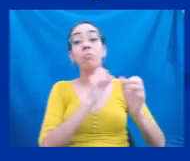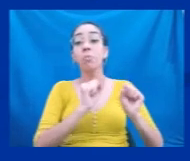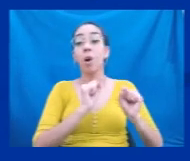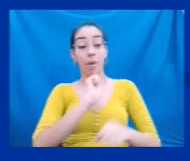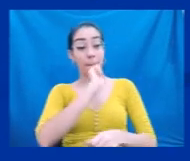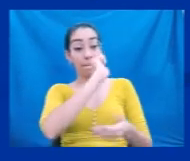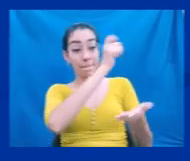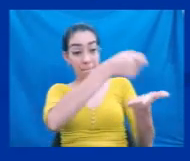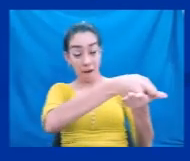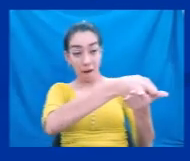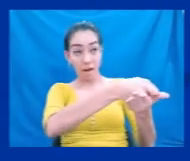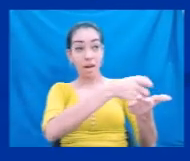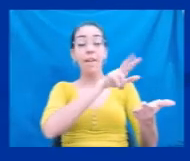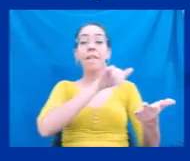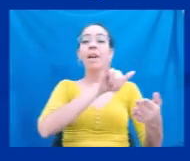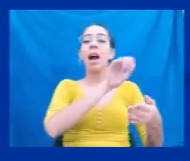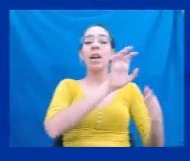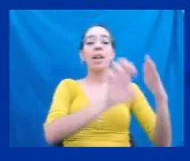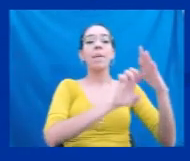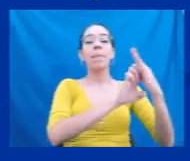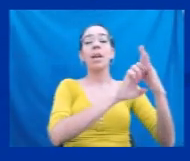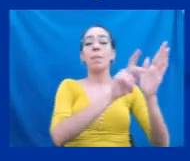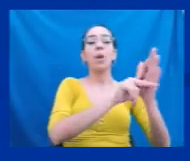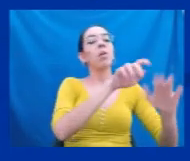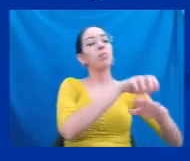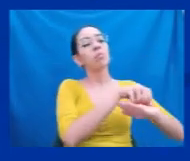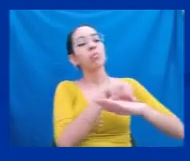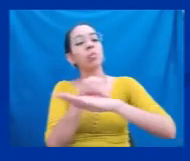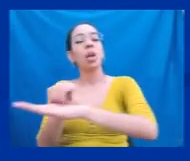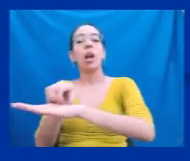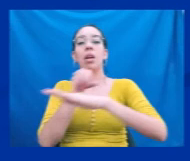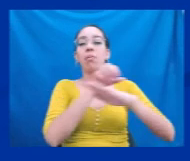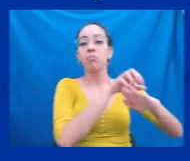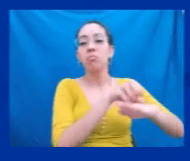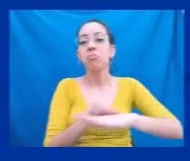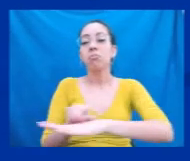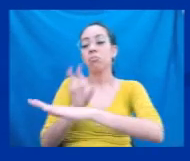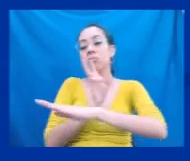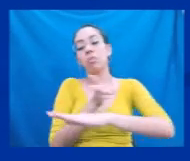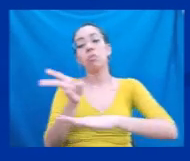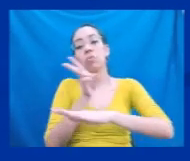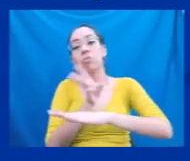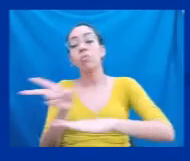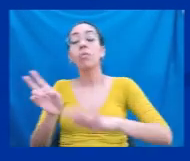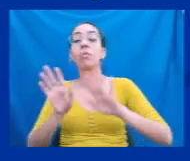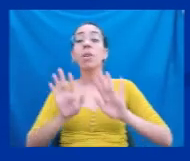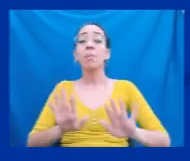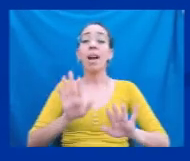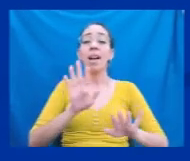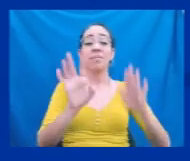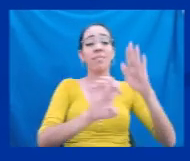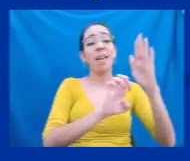empresa vai entregando conforme a necessidade do laboratório. Só que isso também não é muito interessante para as empresas, porque